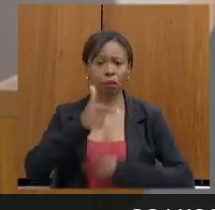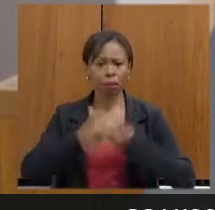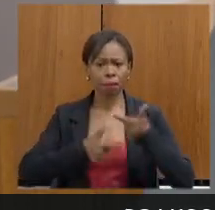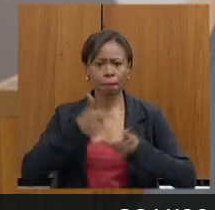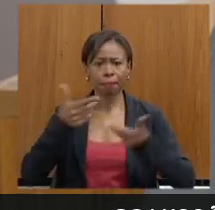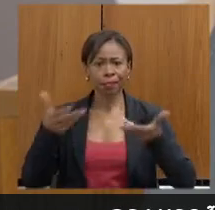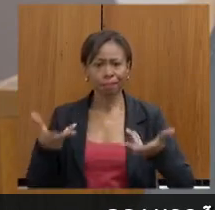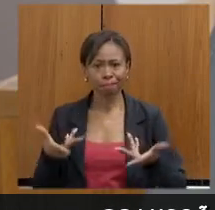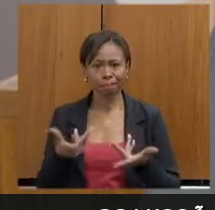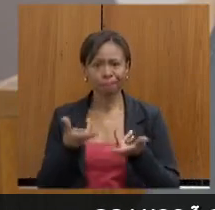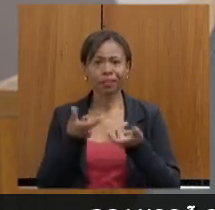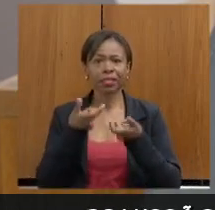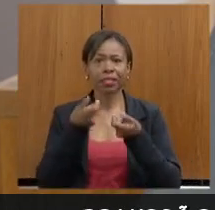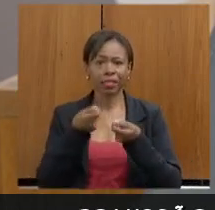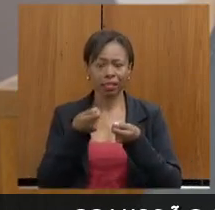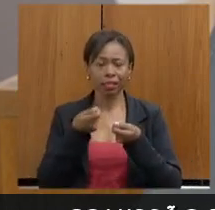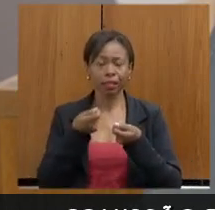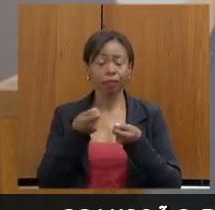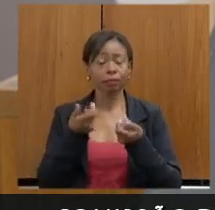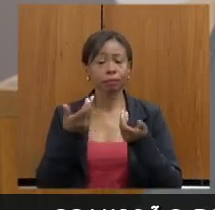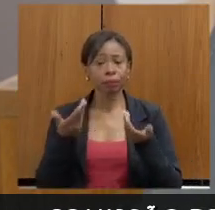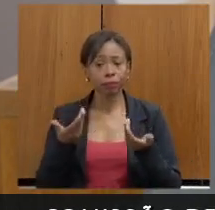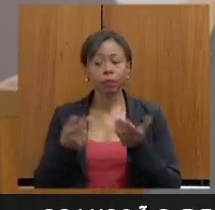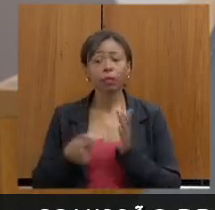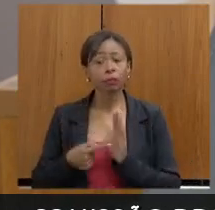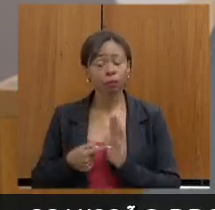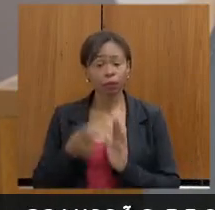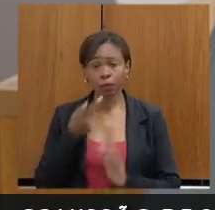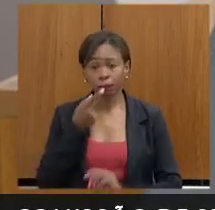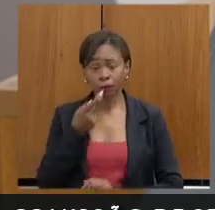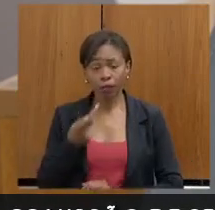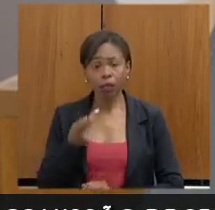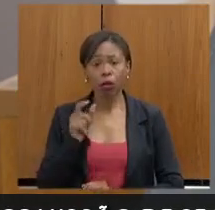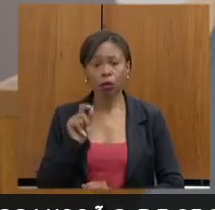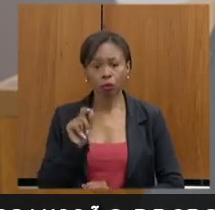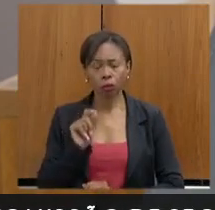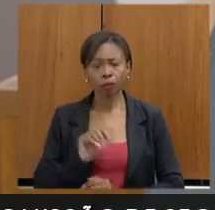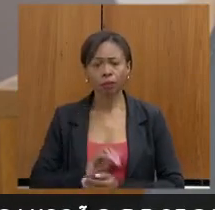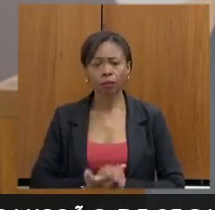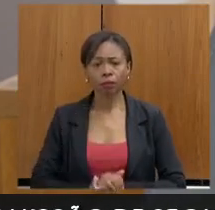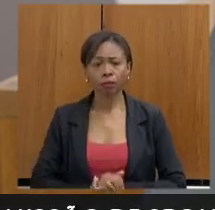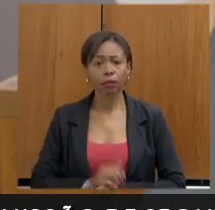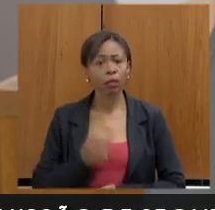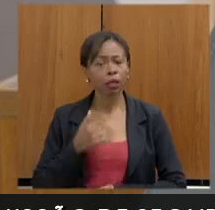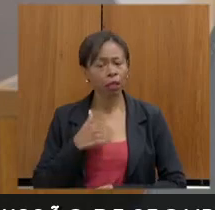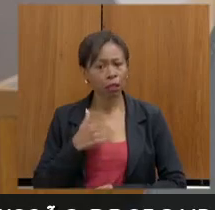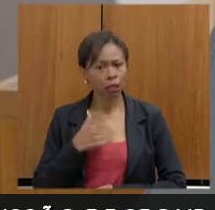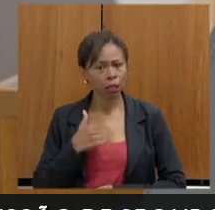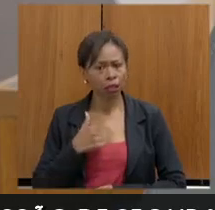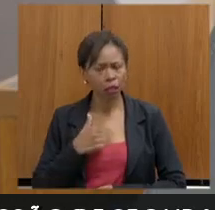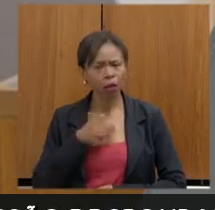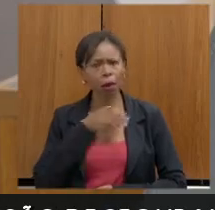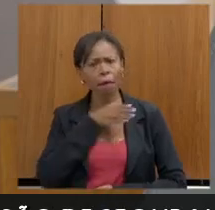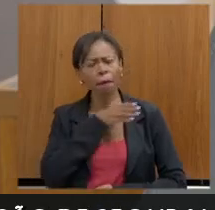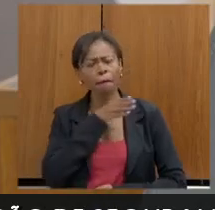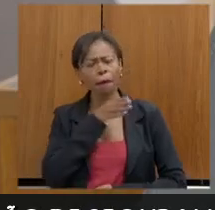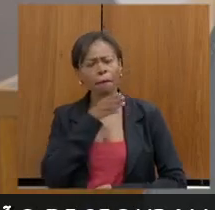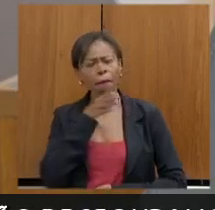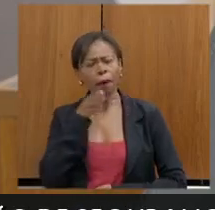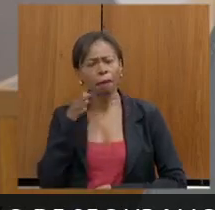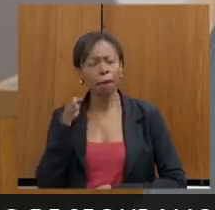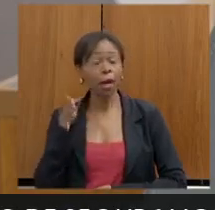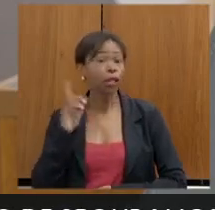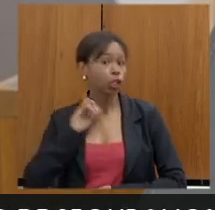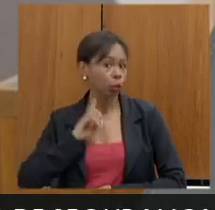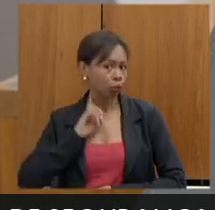é deixar registrado para o senhor que eu tenho rodado é muito estado de Minas Gerais